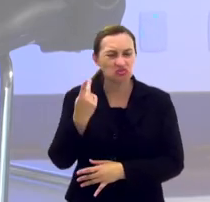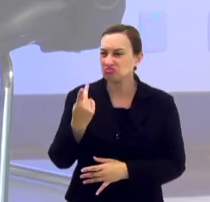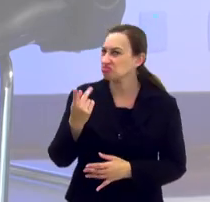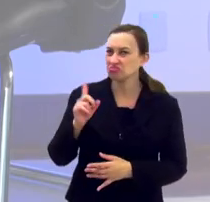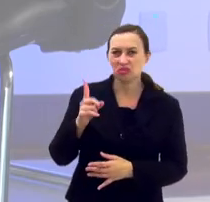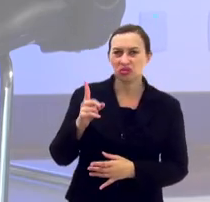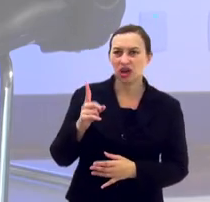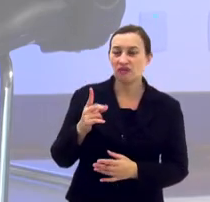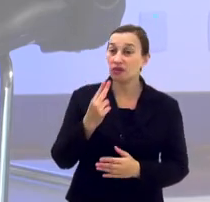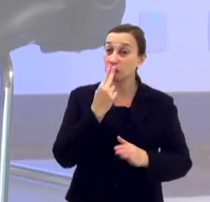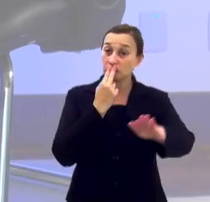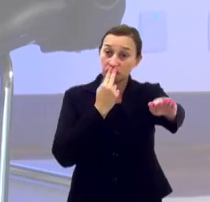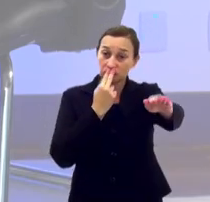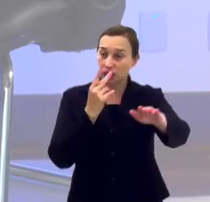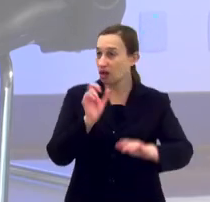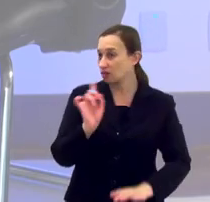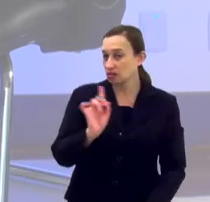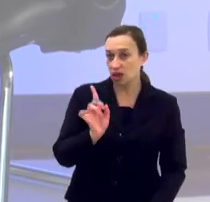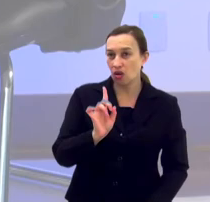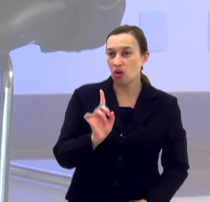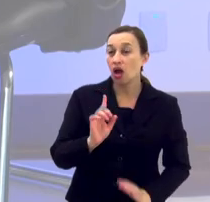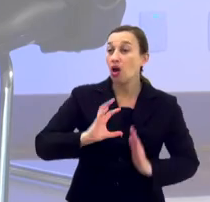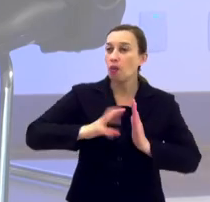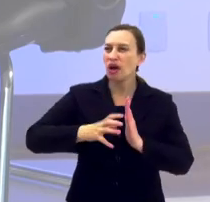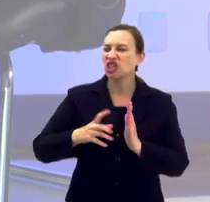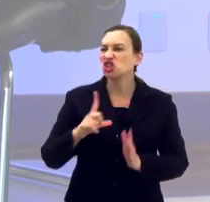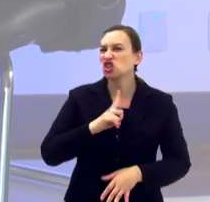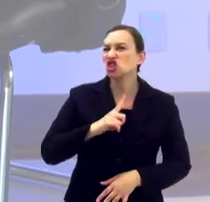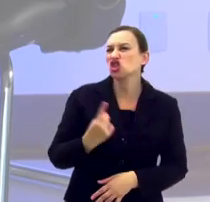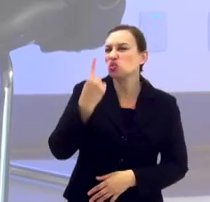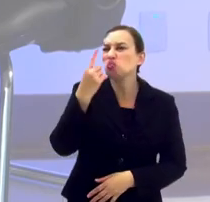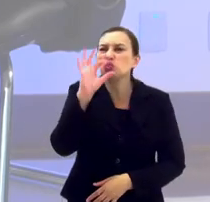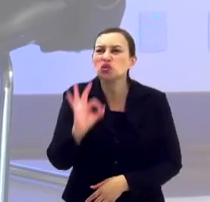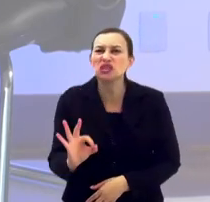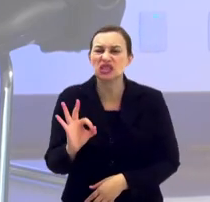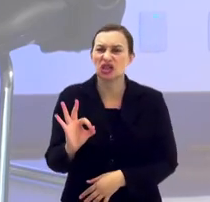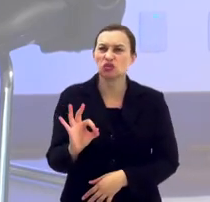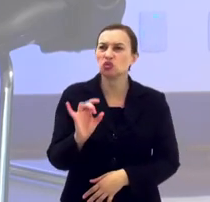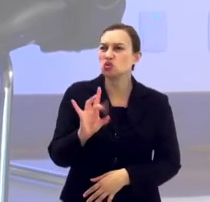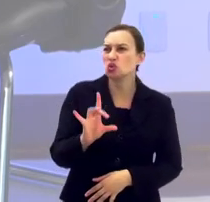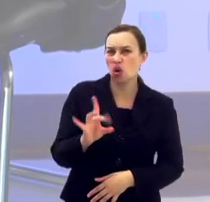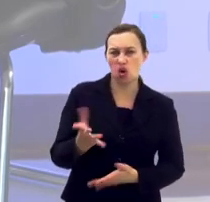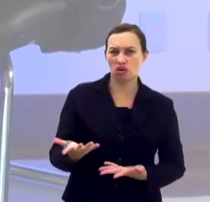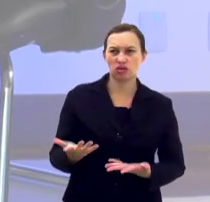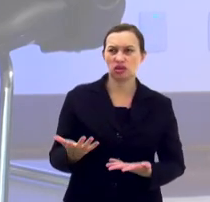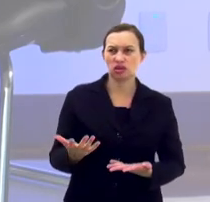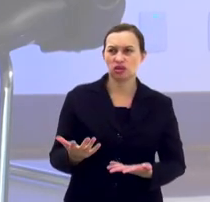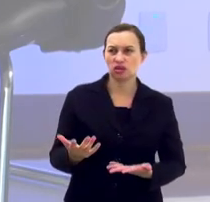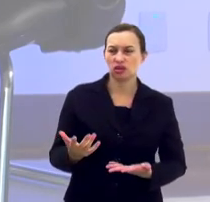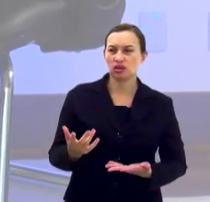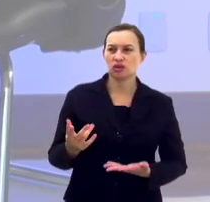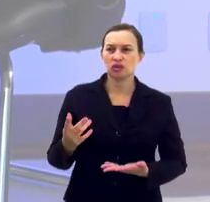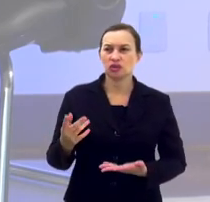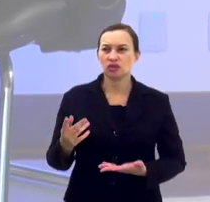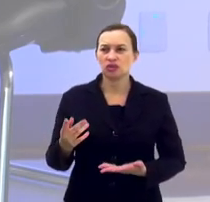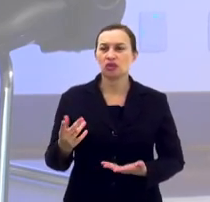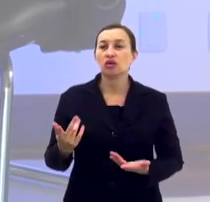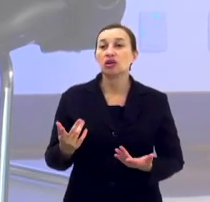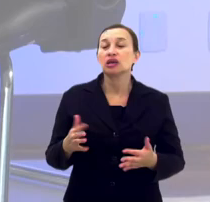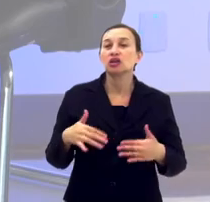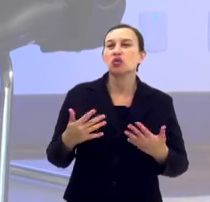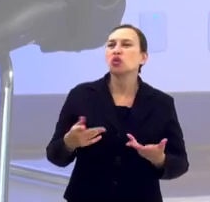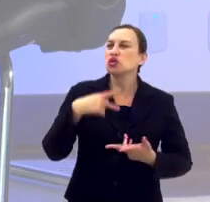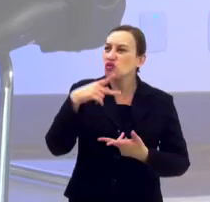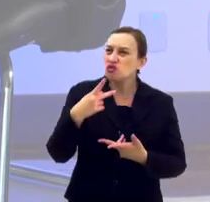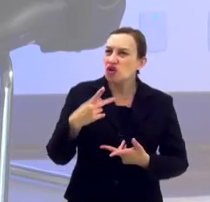partido que ele se tornasse quem se que ele tornou. tornasse, se tornou. Era um partido que tinha 1% de eleitores ou membros no parlamento